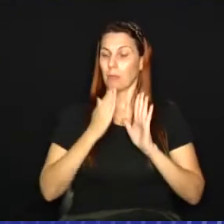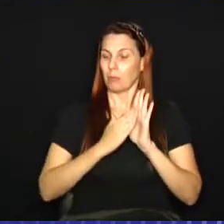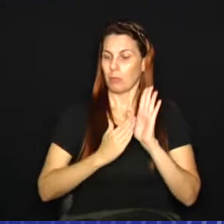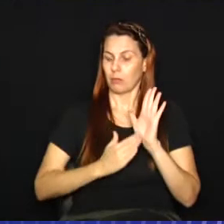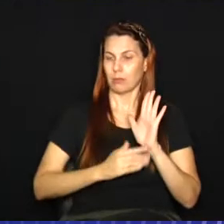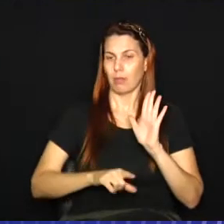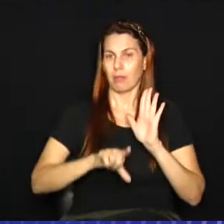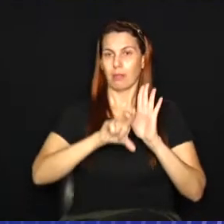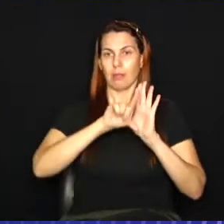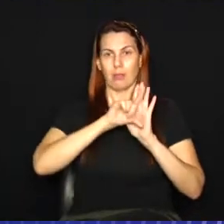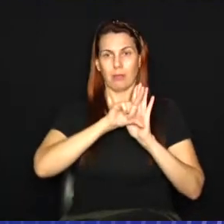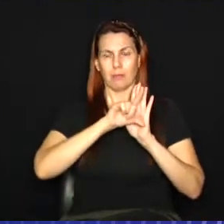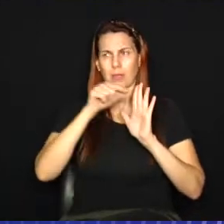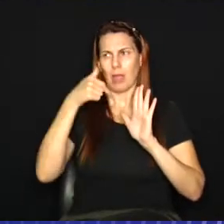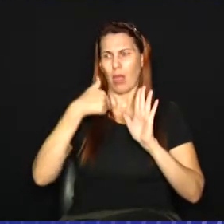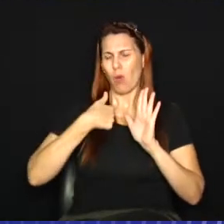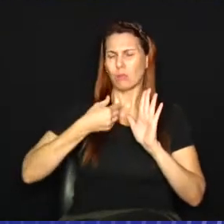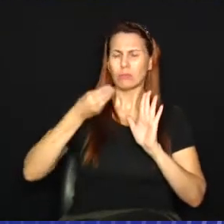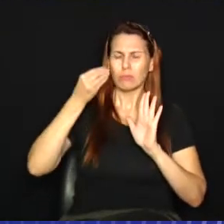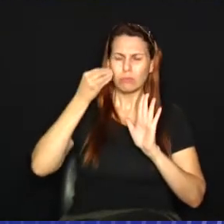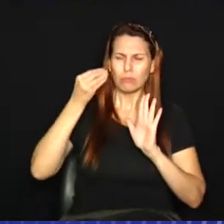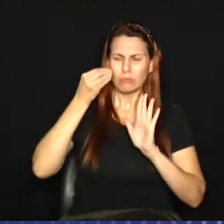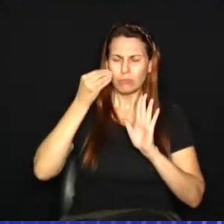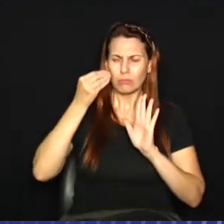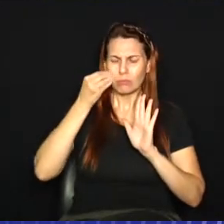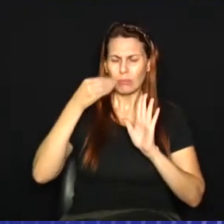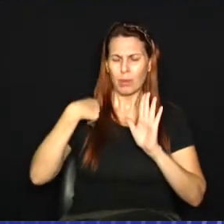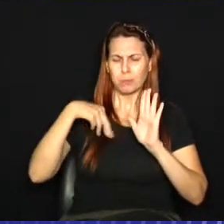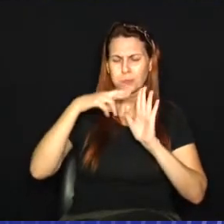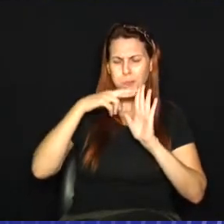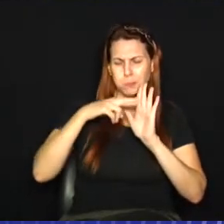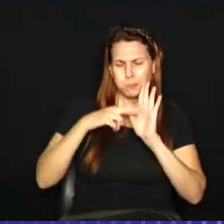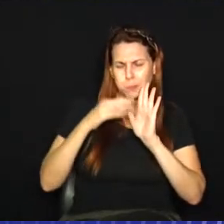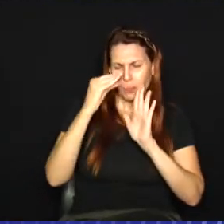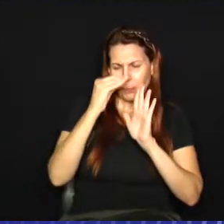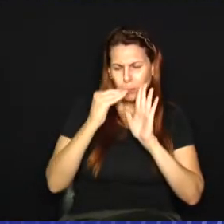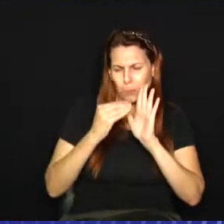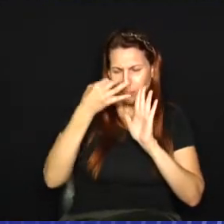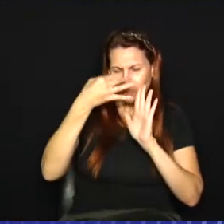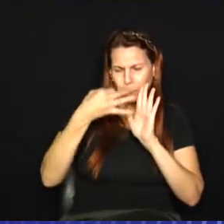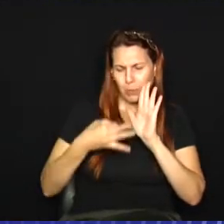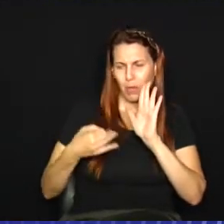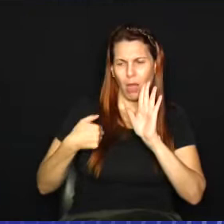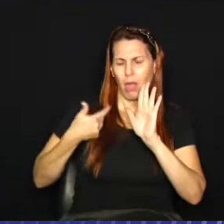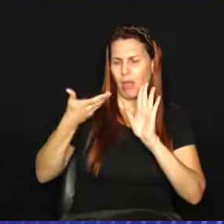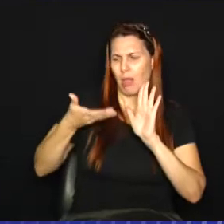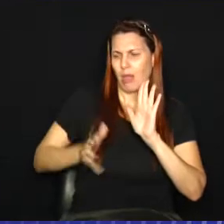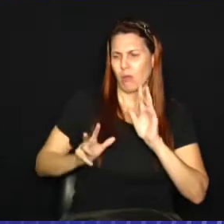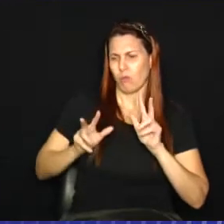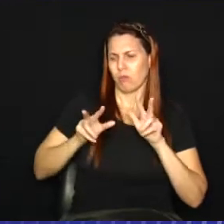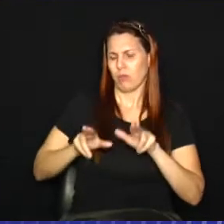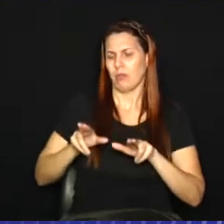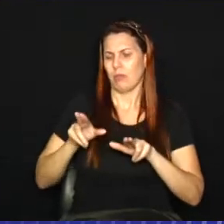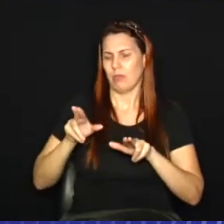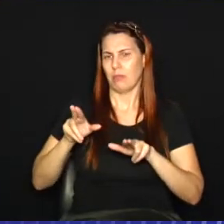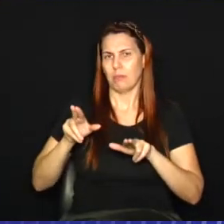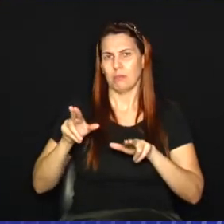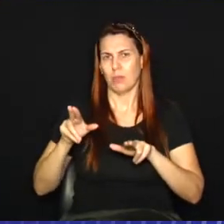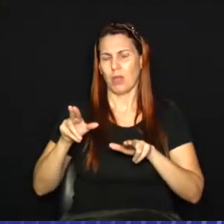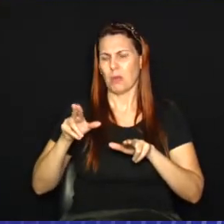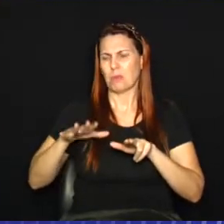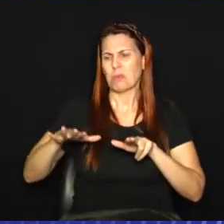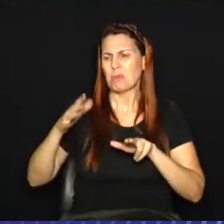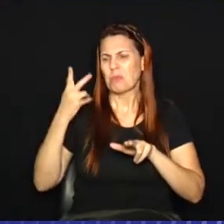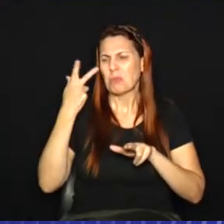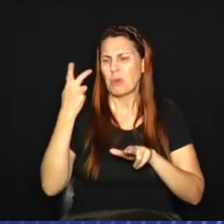e eu procuro ter muito critério nas minhas proposituras, para que eu não caia numa vala comum, não caia em algo